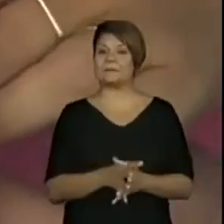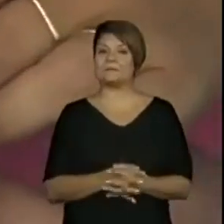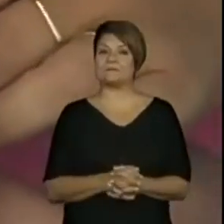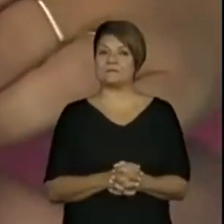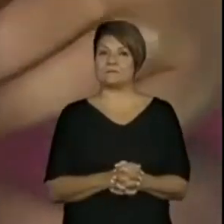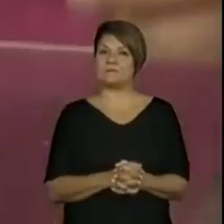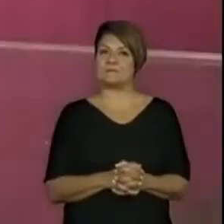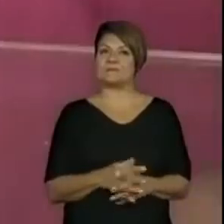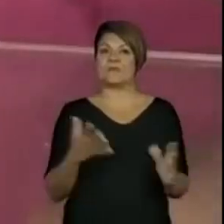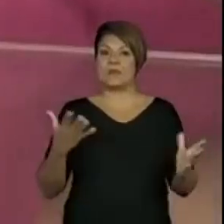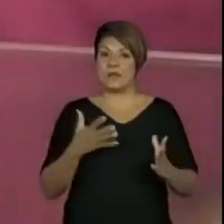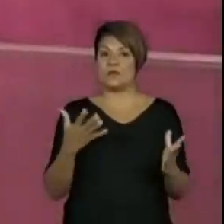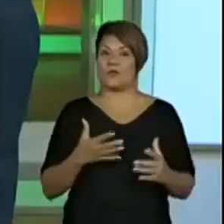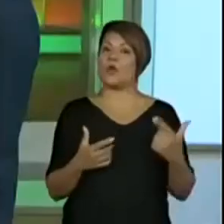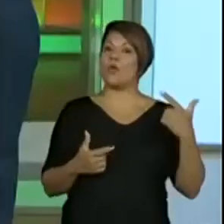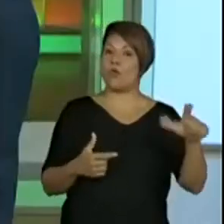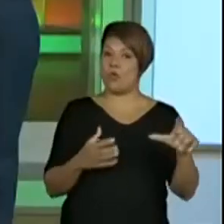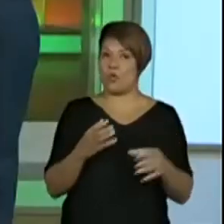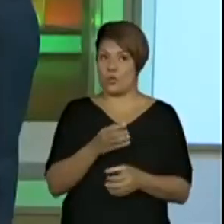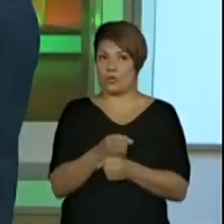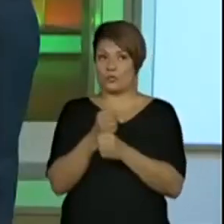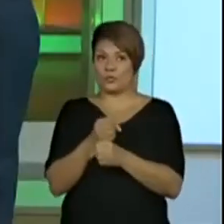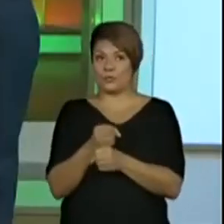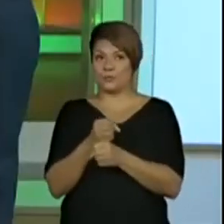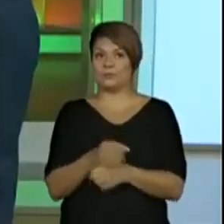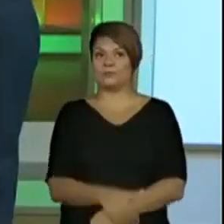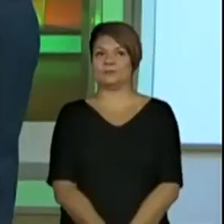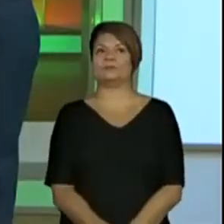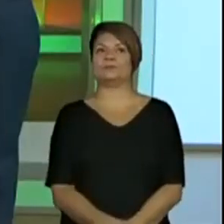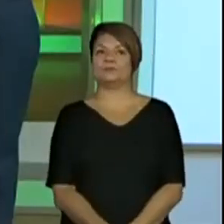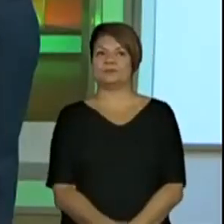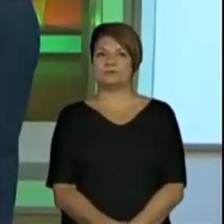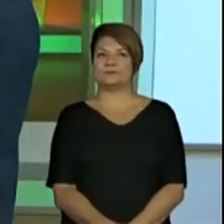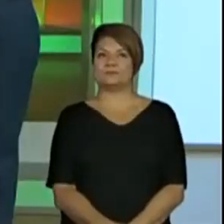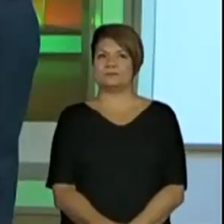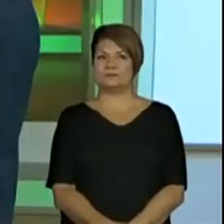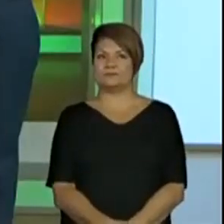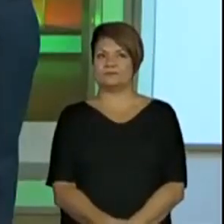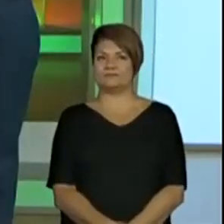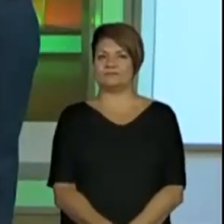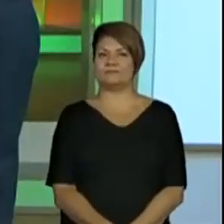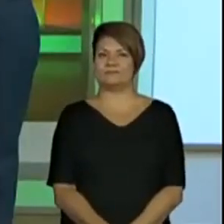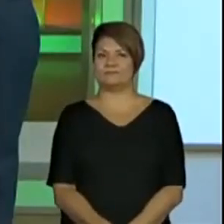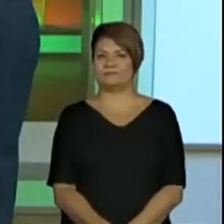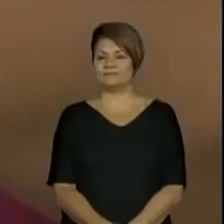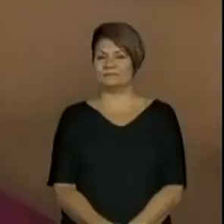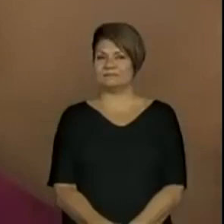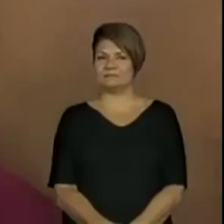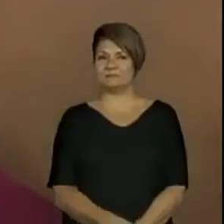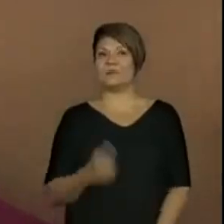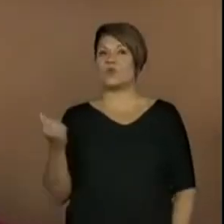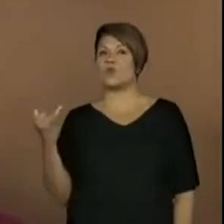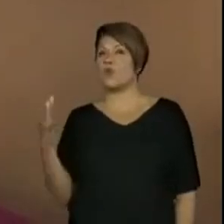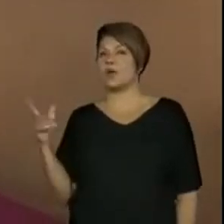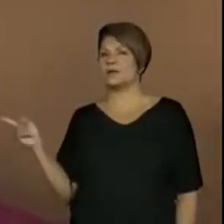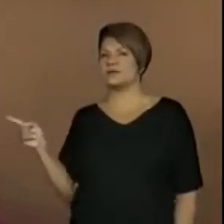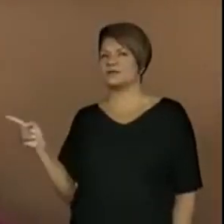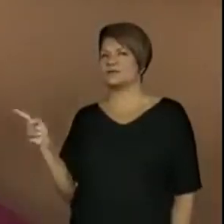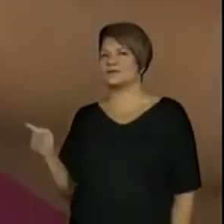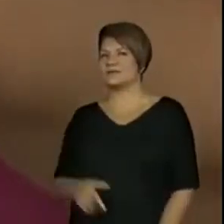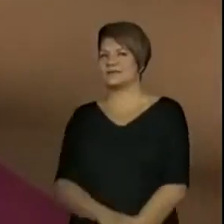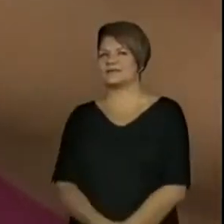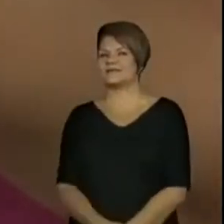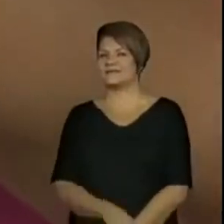vamos colocar agora este aqui. Quantos palitos vocês acham que tem aqui? Ai,